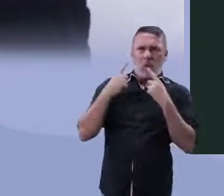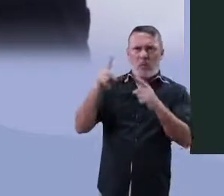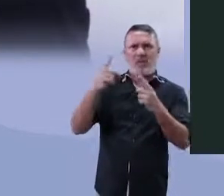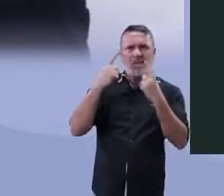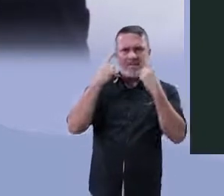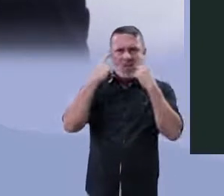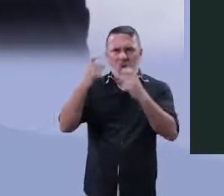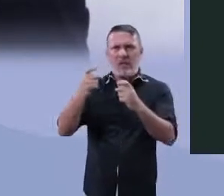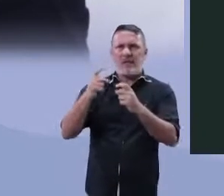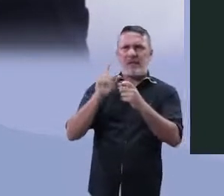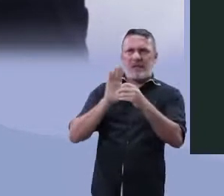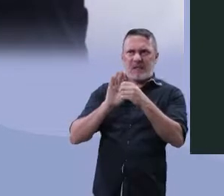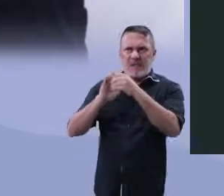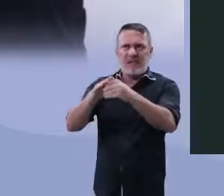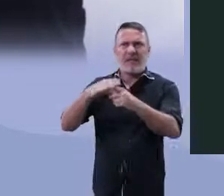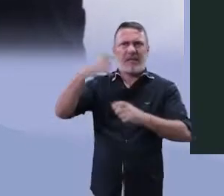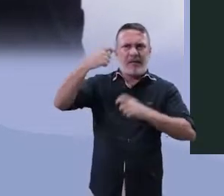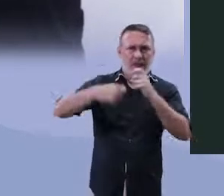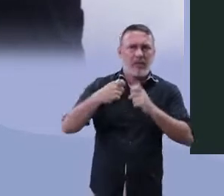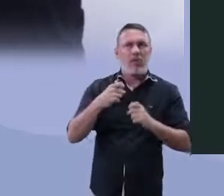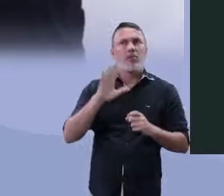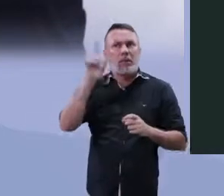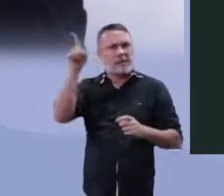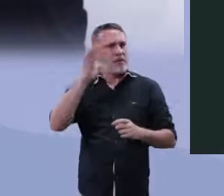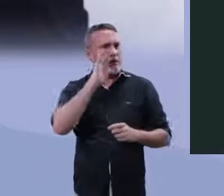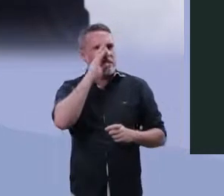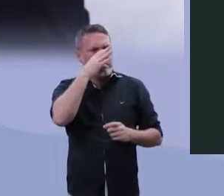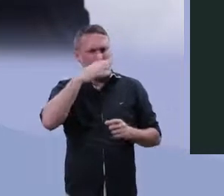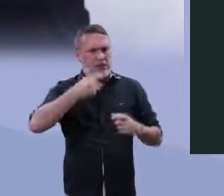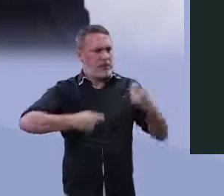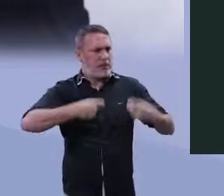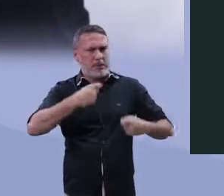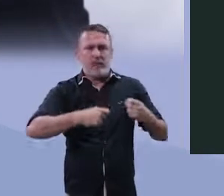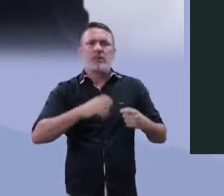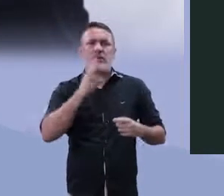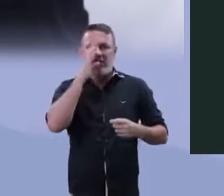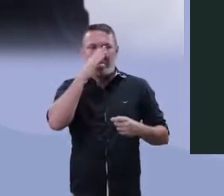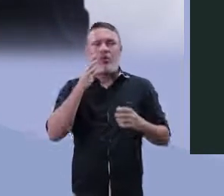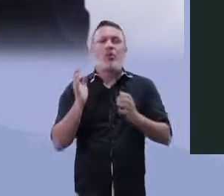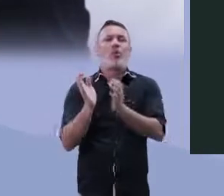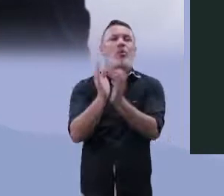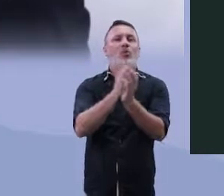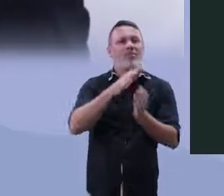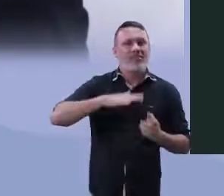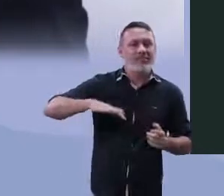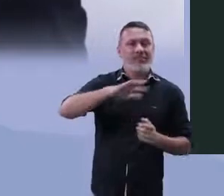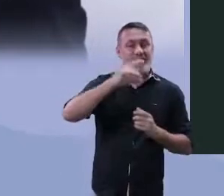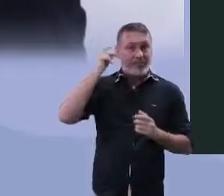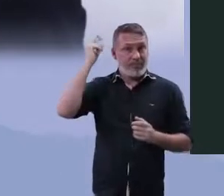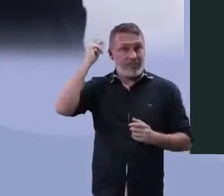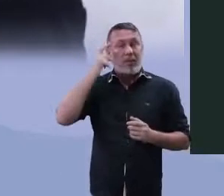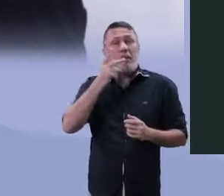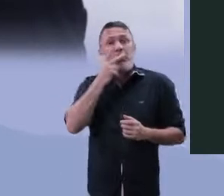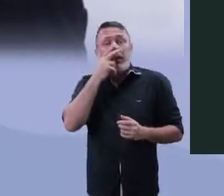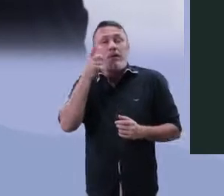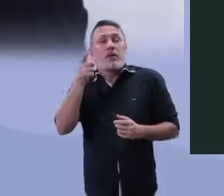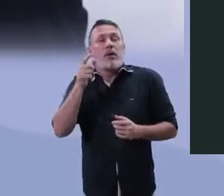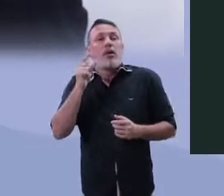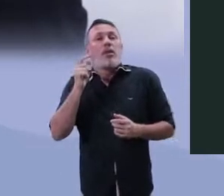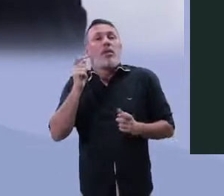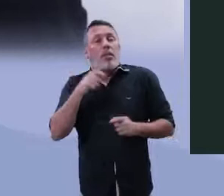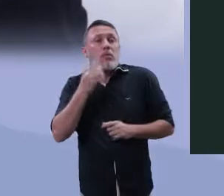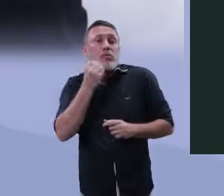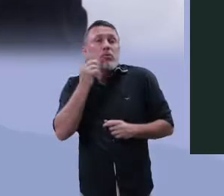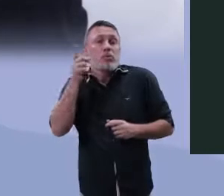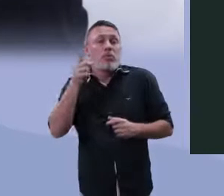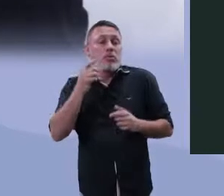E eu posso pensar o seguinte, cara, esse movimento, né, desses camponeses, ou seja, das ligas camponesas, poderia ser a